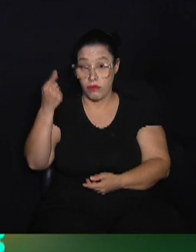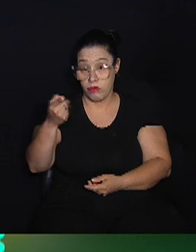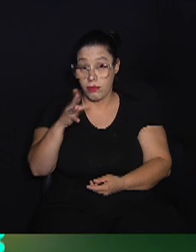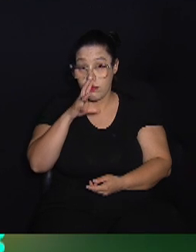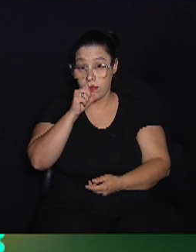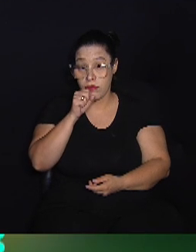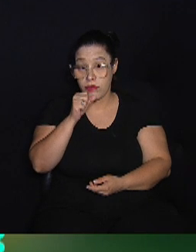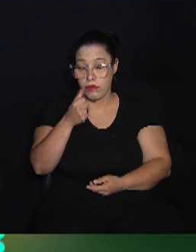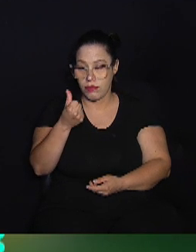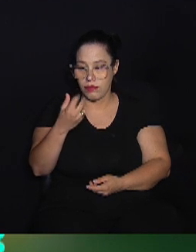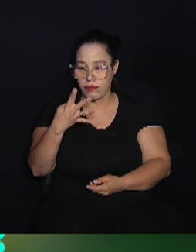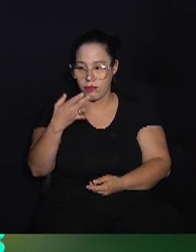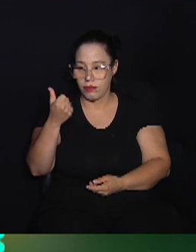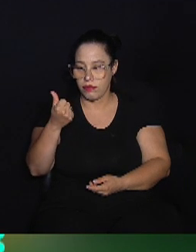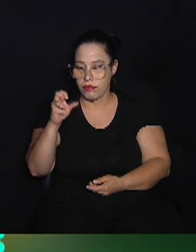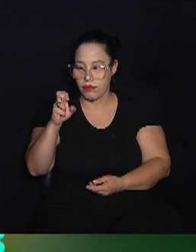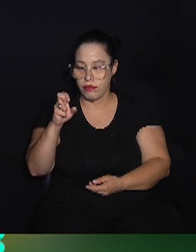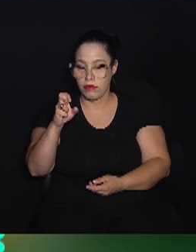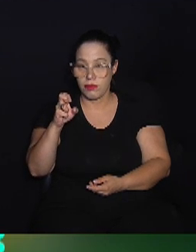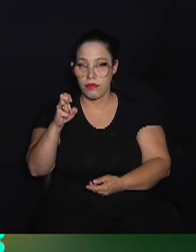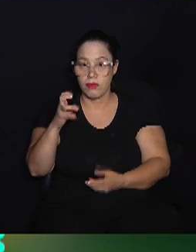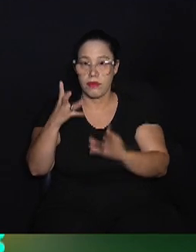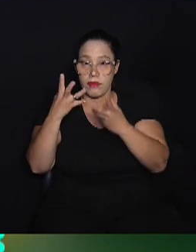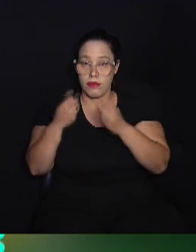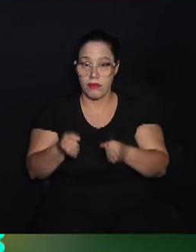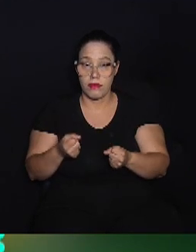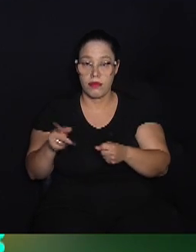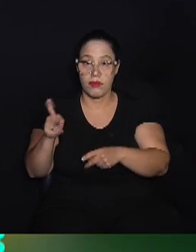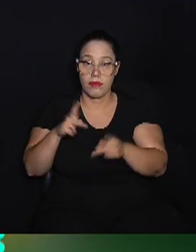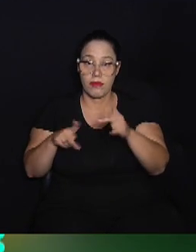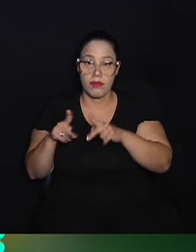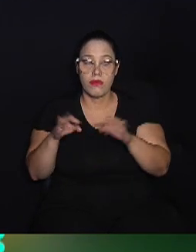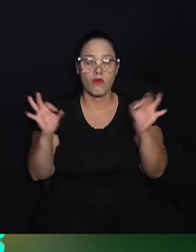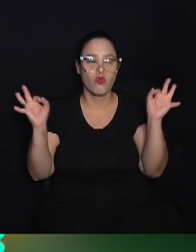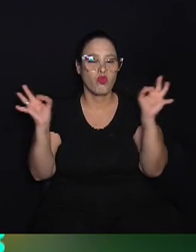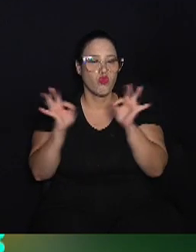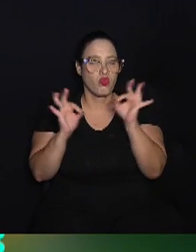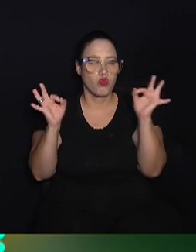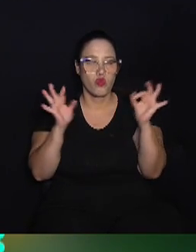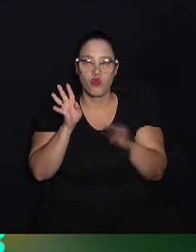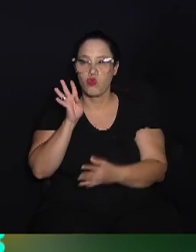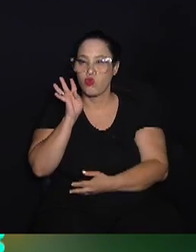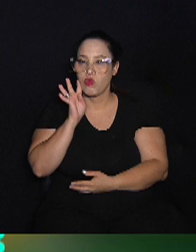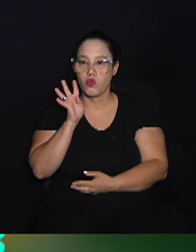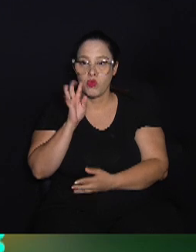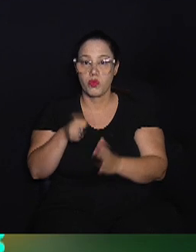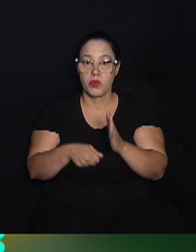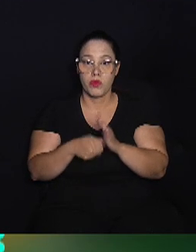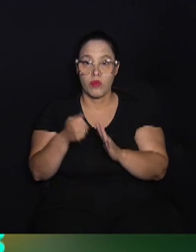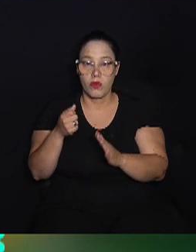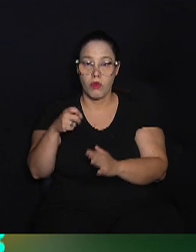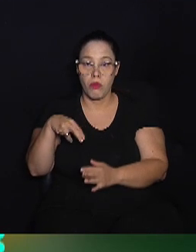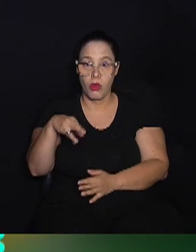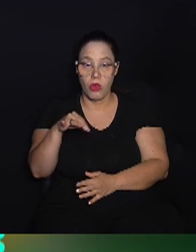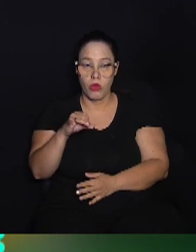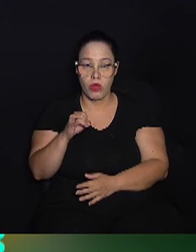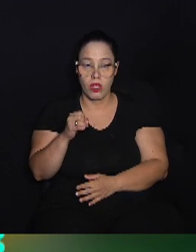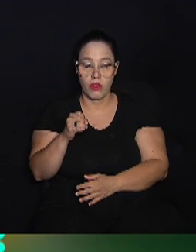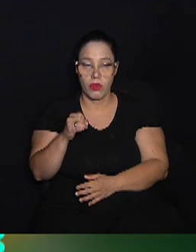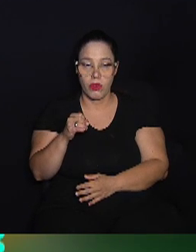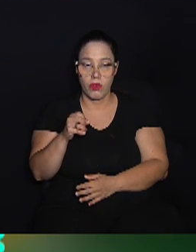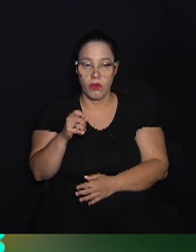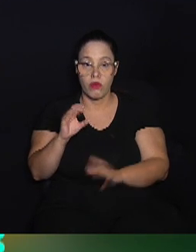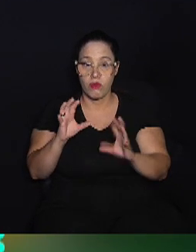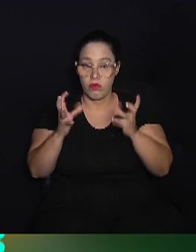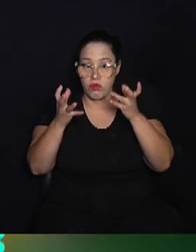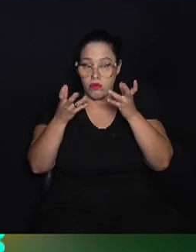semana, nos dias 14 e 15, a gente vai receber aqui no Shopping um evento super legal, que é o primeiro Motor Rock Festival. Um